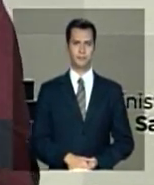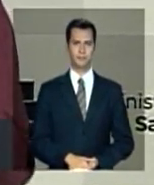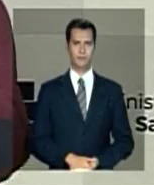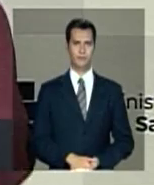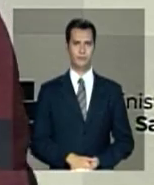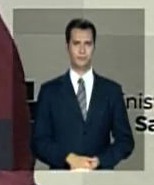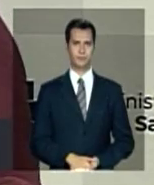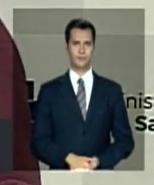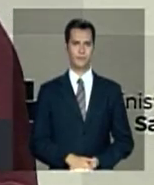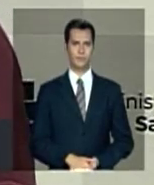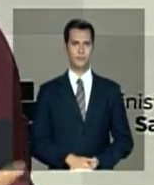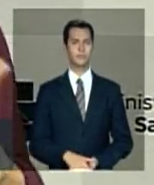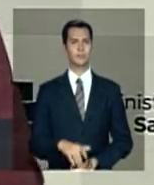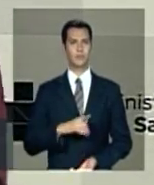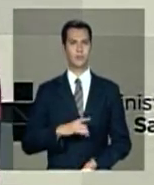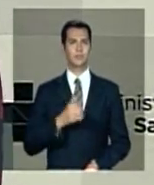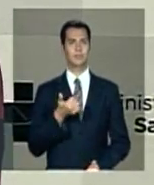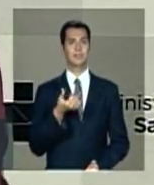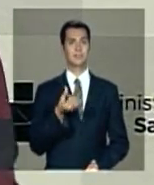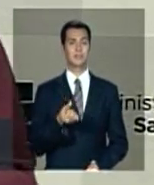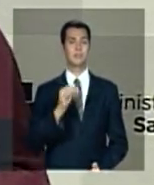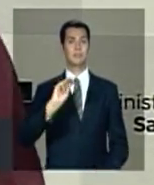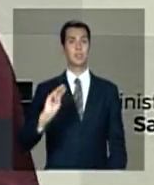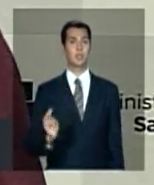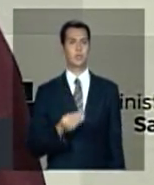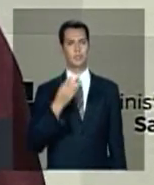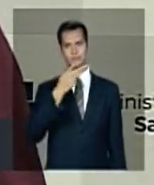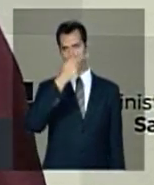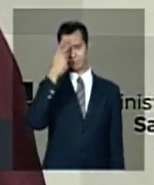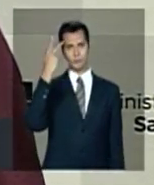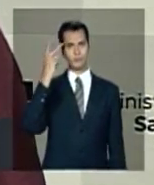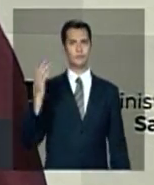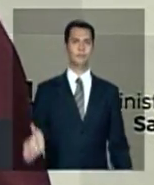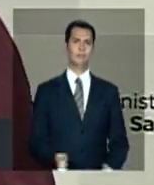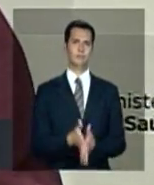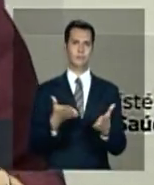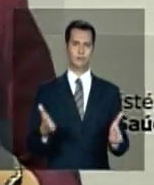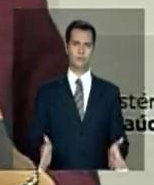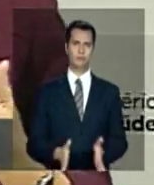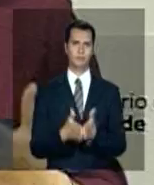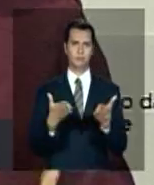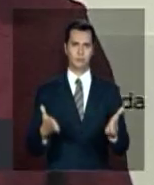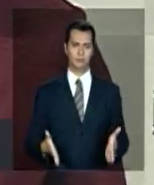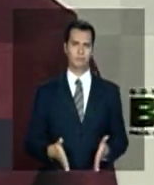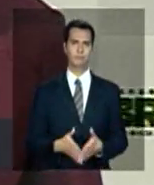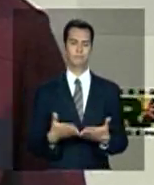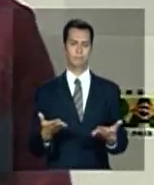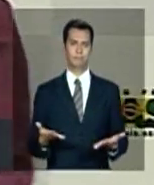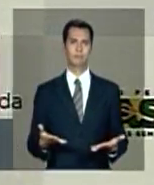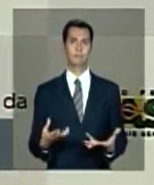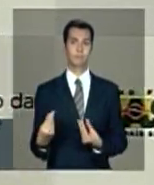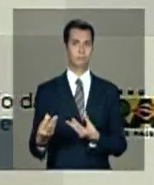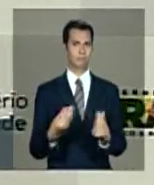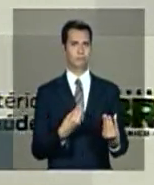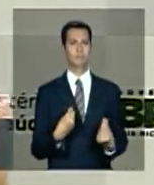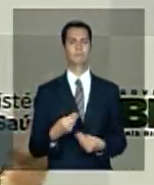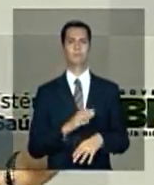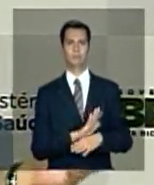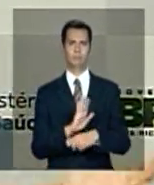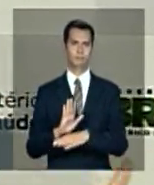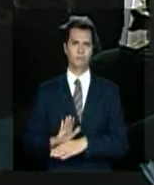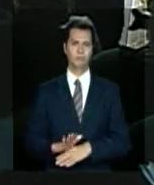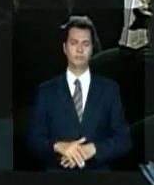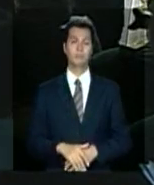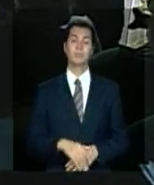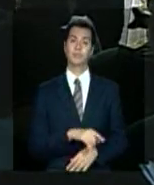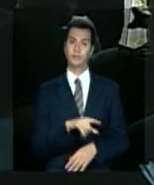que são os 16 milhões de gente que vive abaixo da linha da pobreza então vocês percebam que junto com